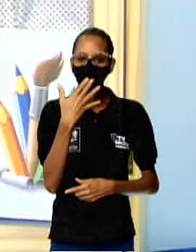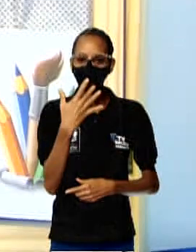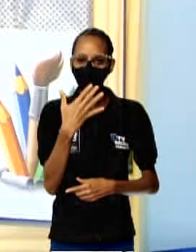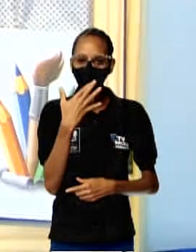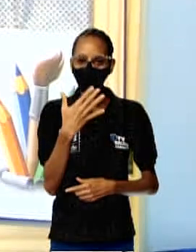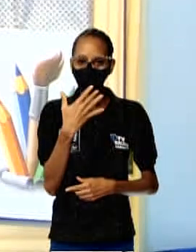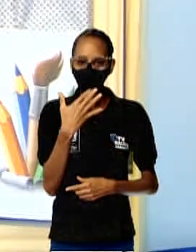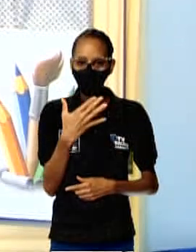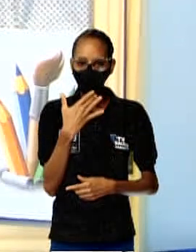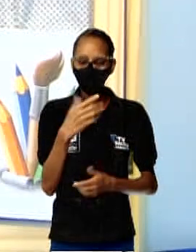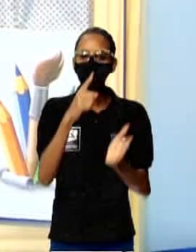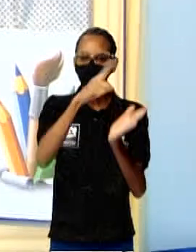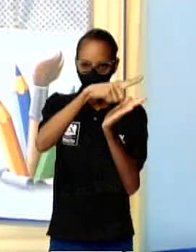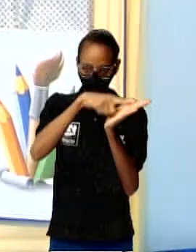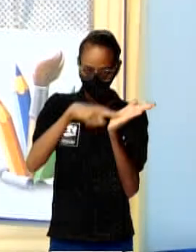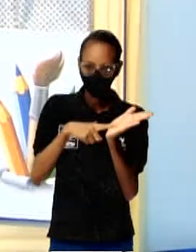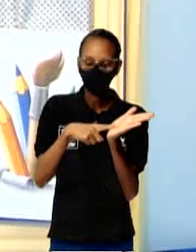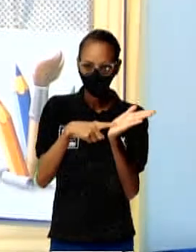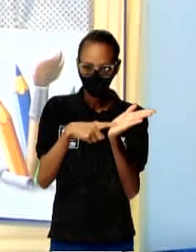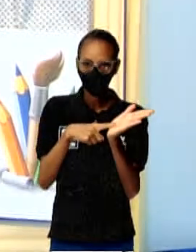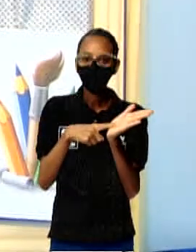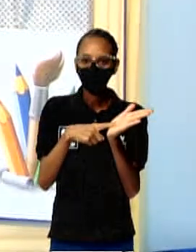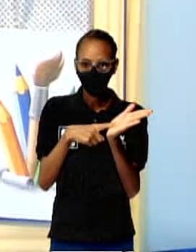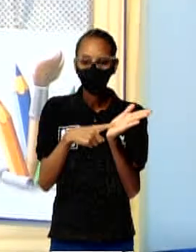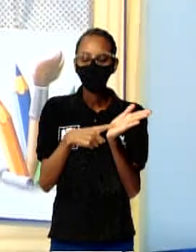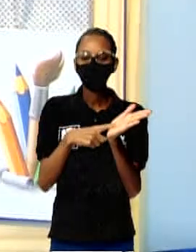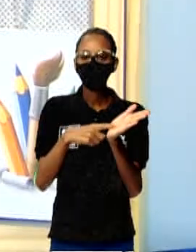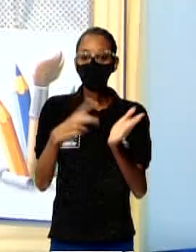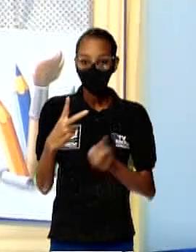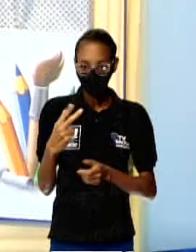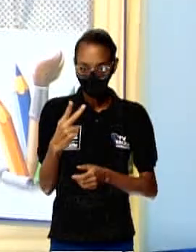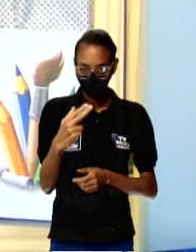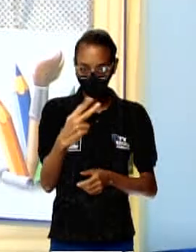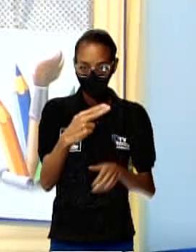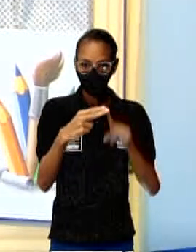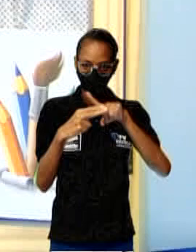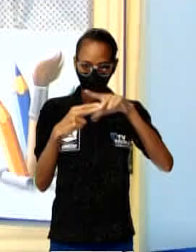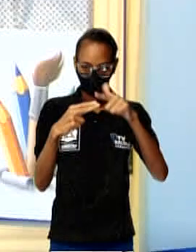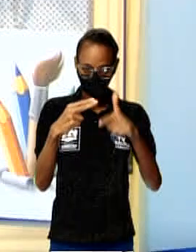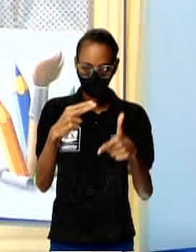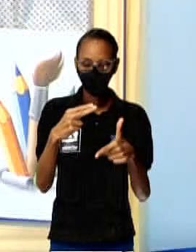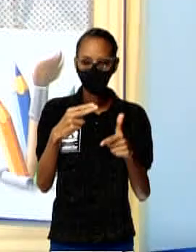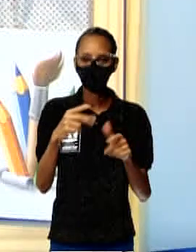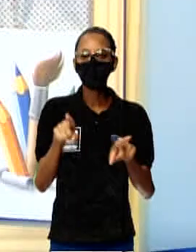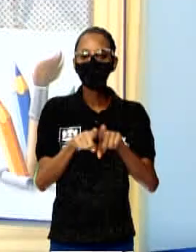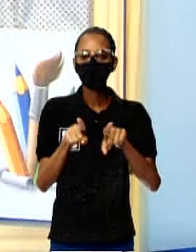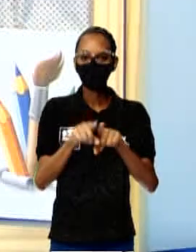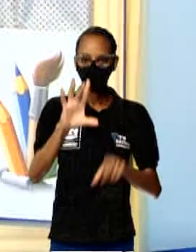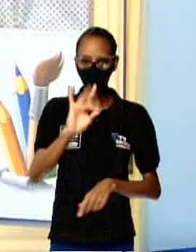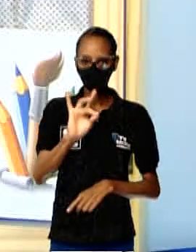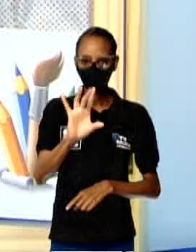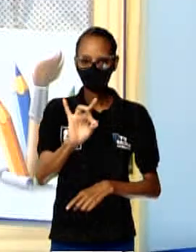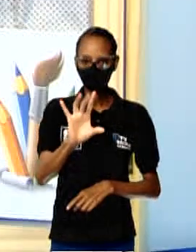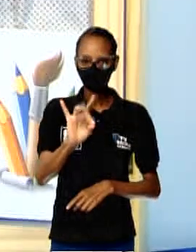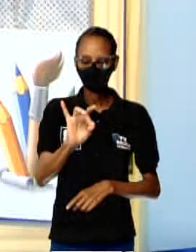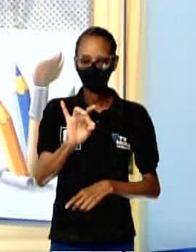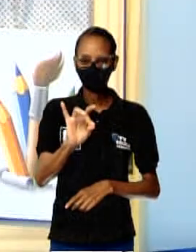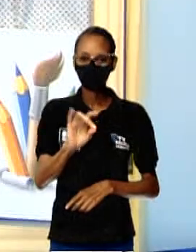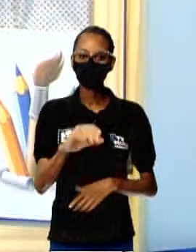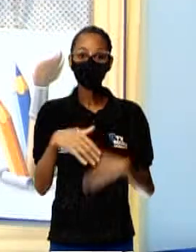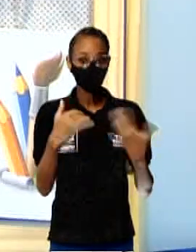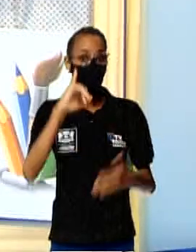Ó seu hidrocool tesoura sem ponta e cola Zuca